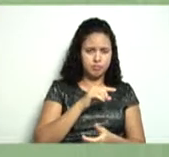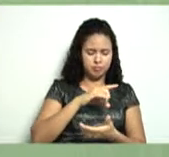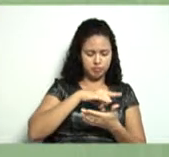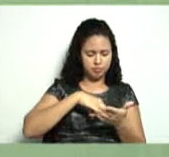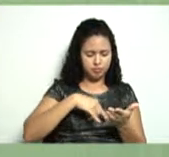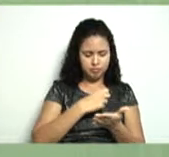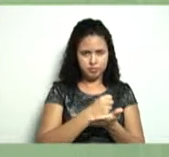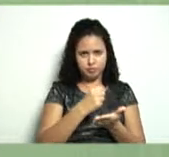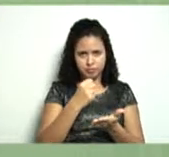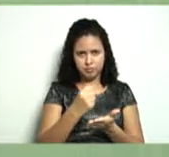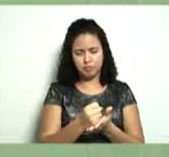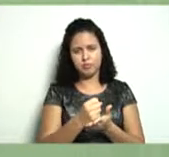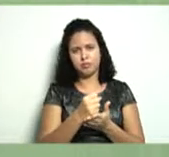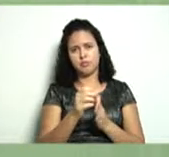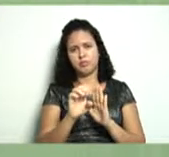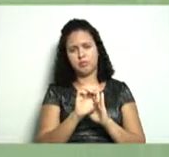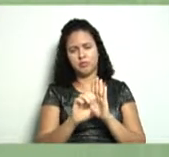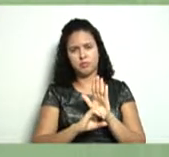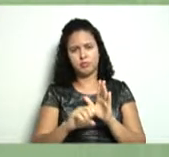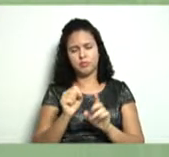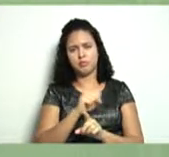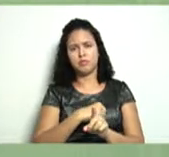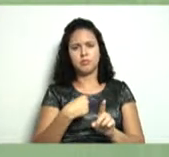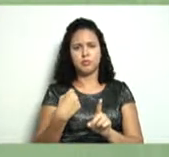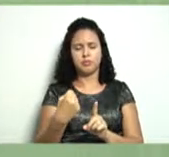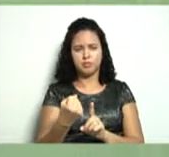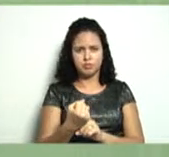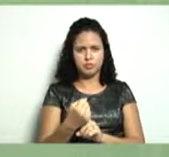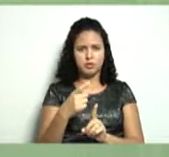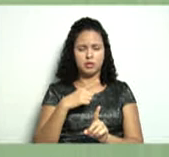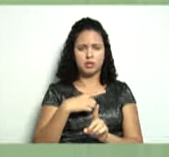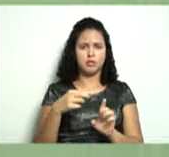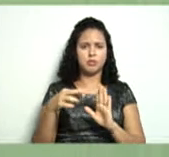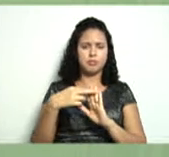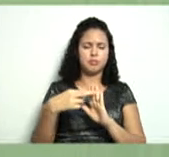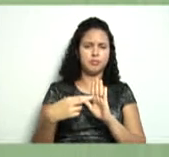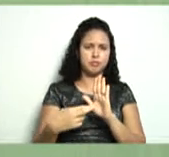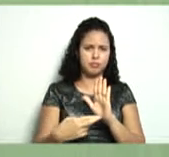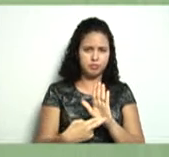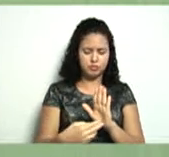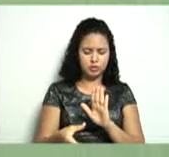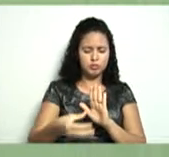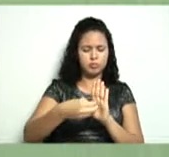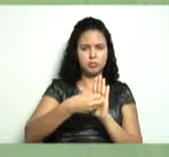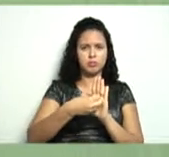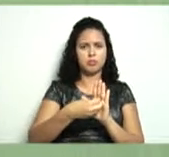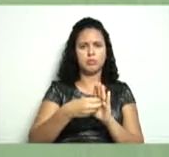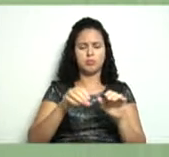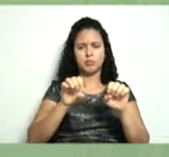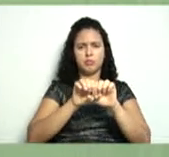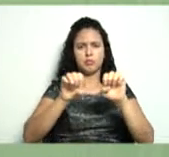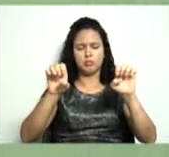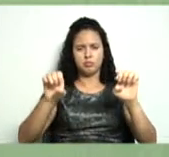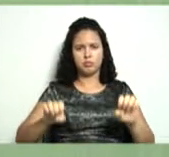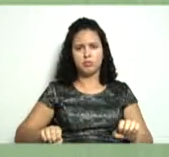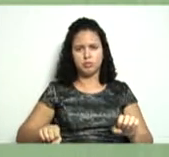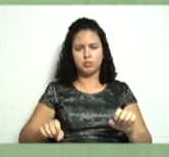contrato, chamado Estatuto Social, que vai ter as regras para estruturar